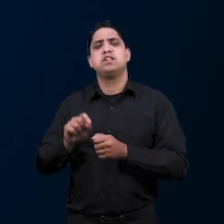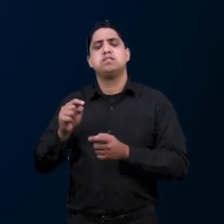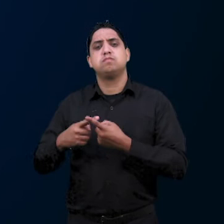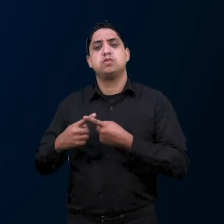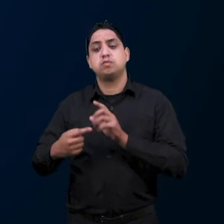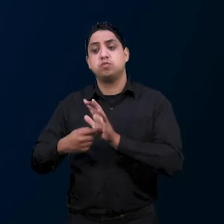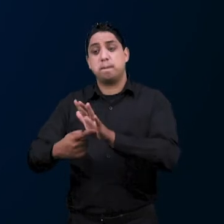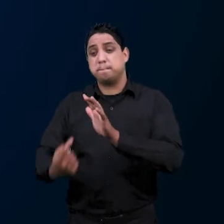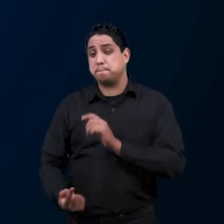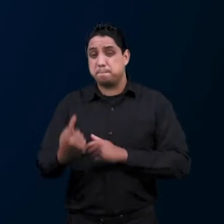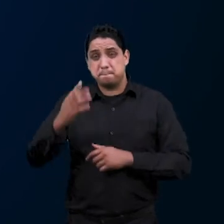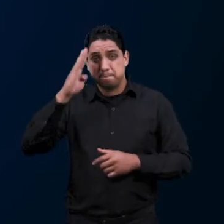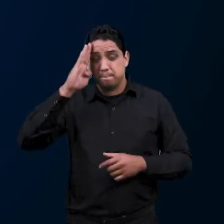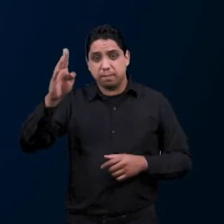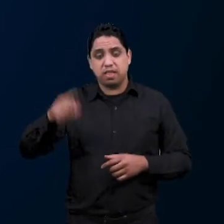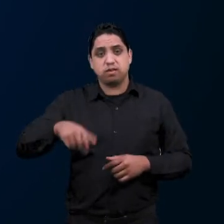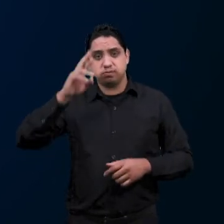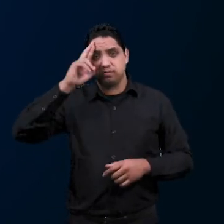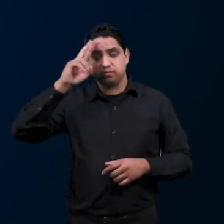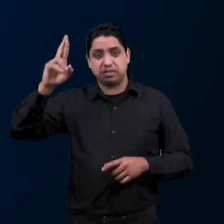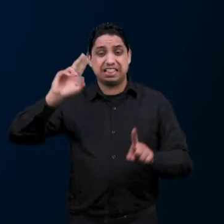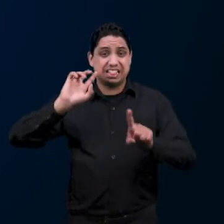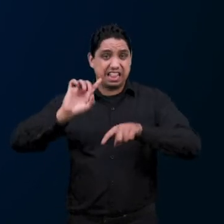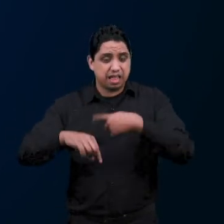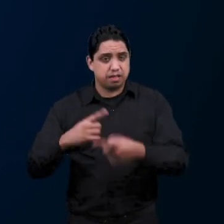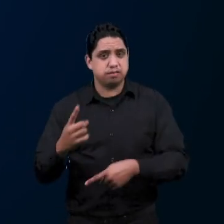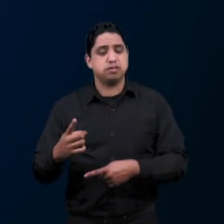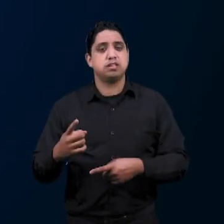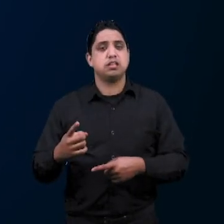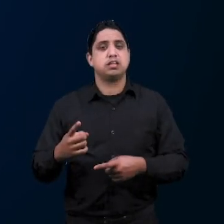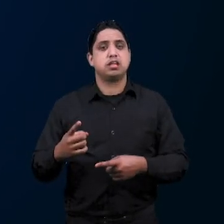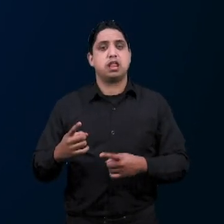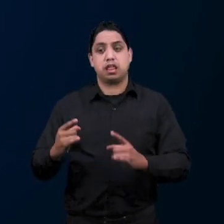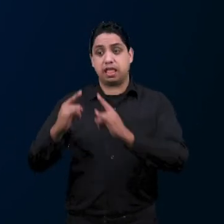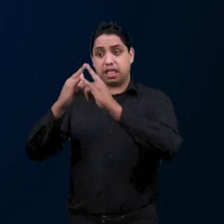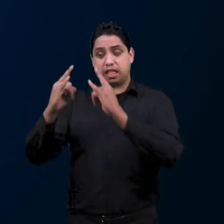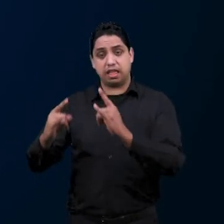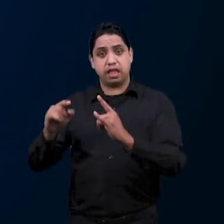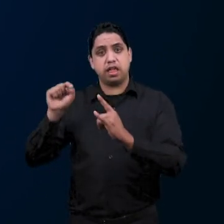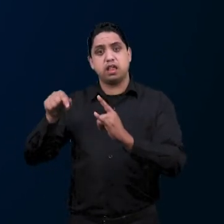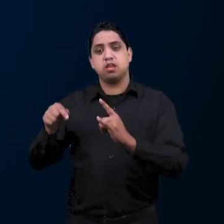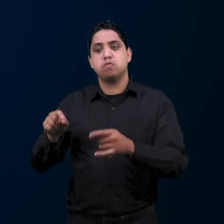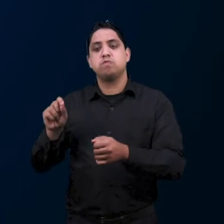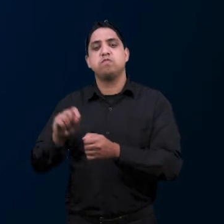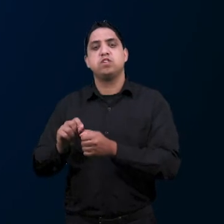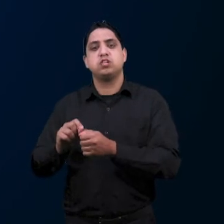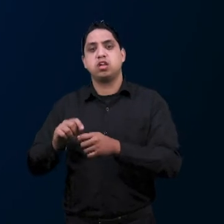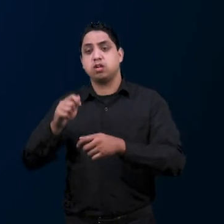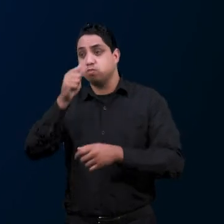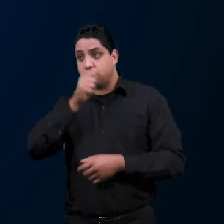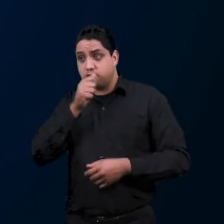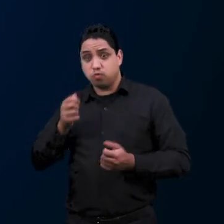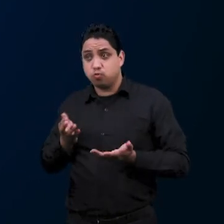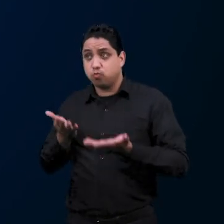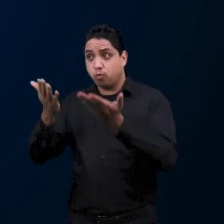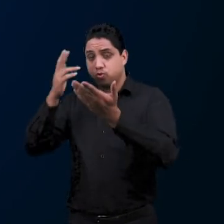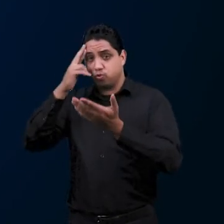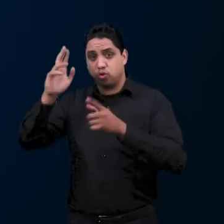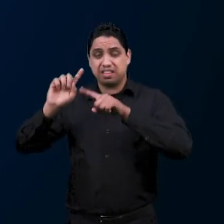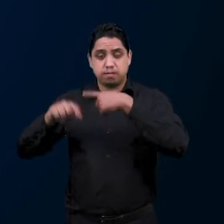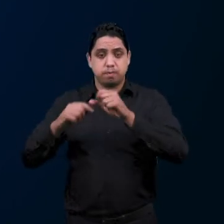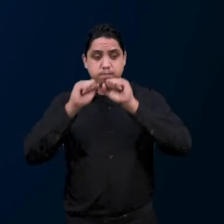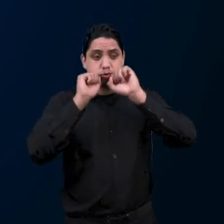o centro de tudo deveria ser o Senhor. E após ele colocar a arca no meio da tenda, ele ofereceu sacrifícios ao Senhor e depois abençoou